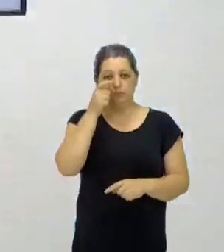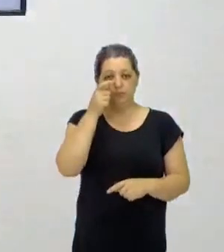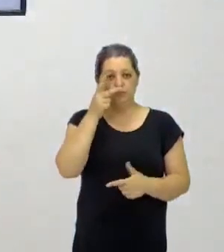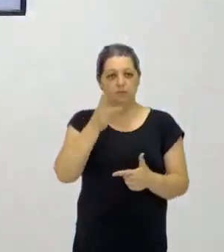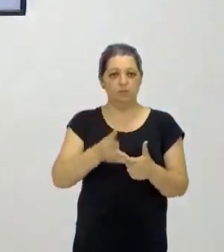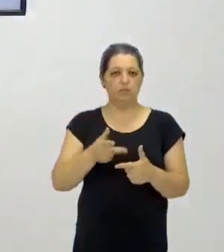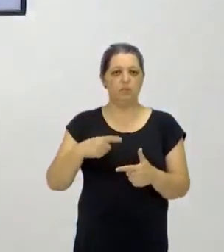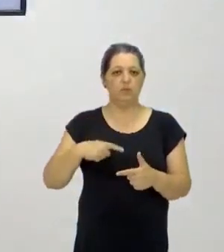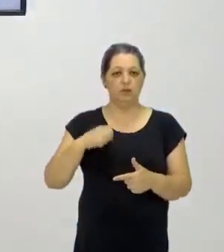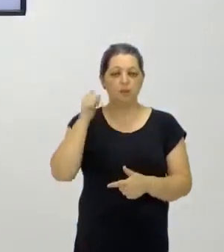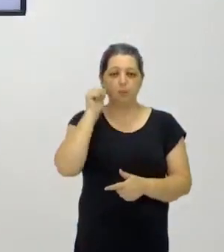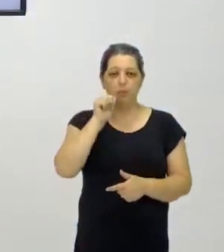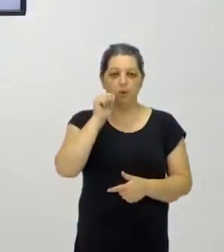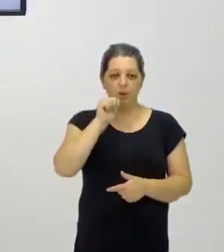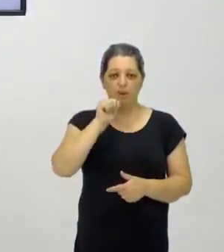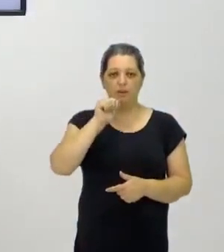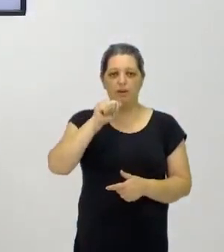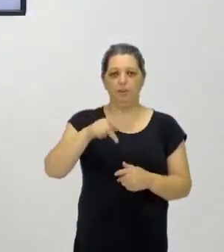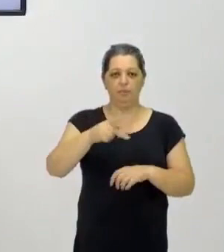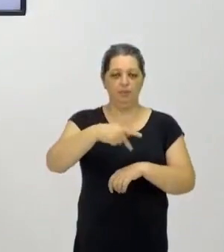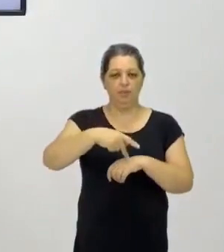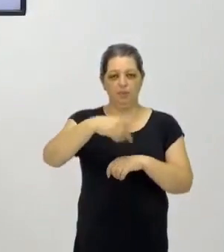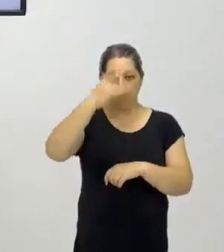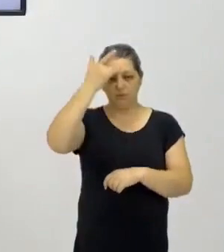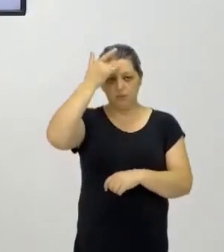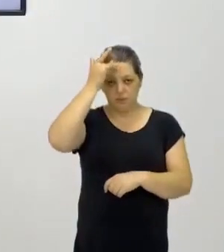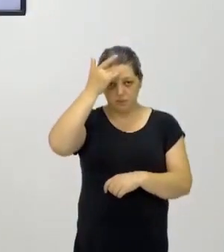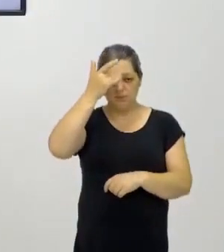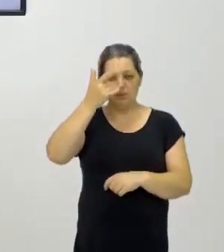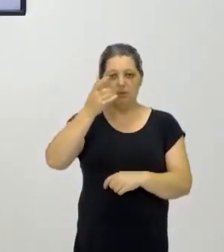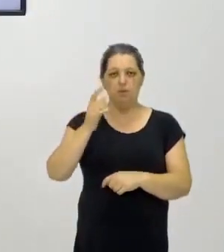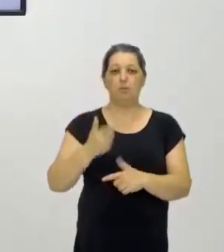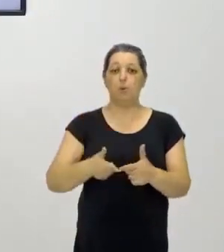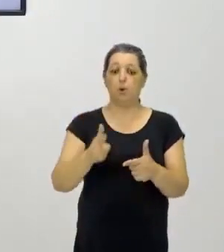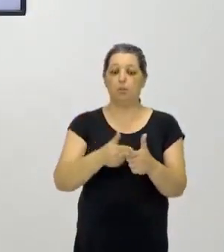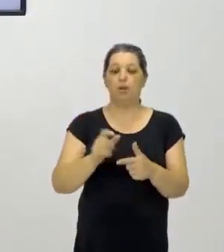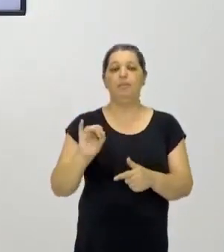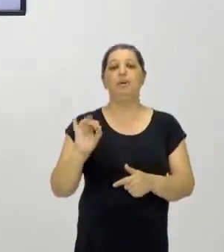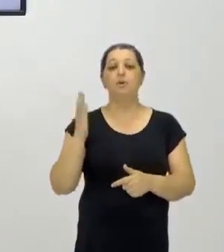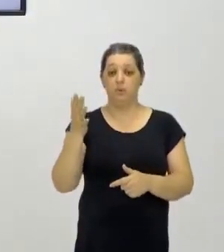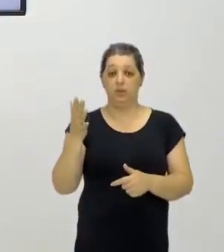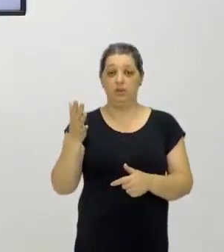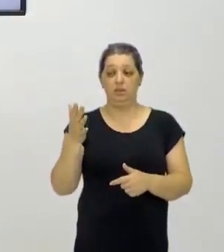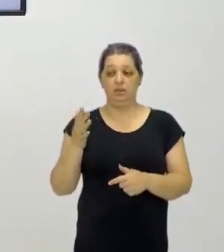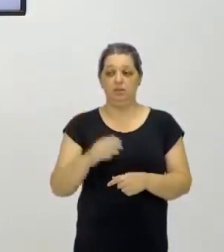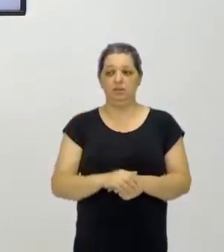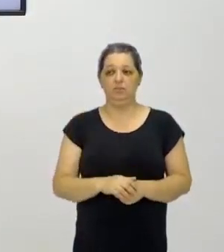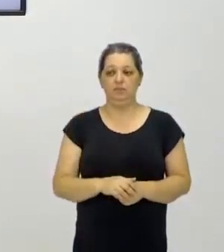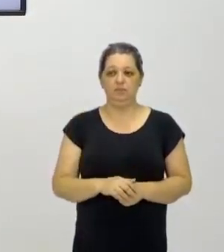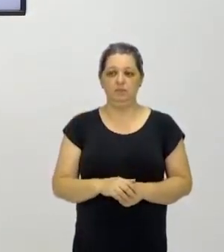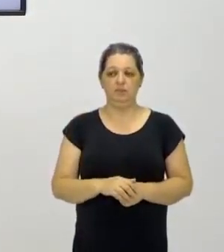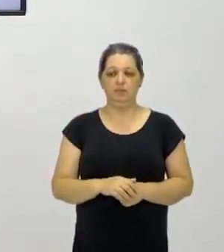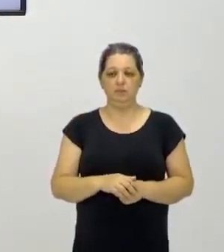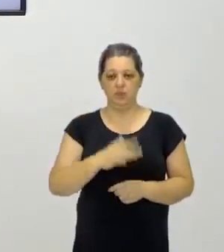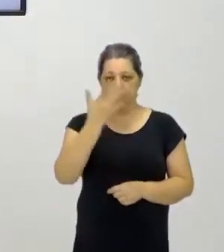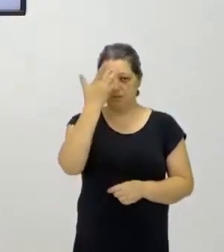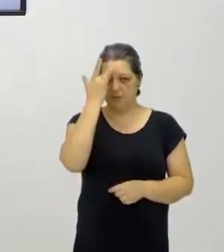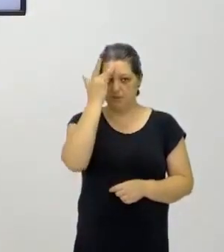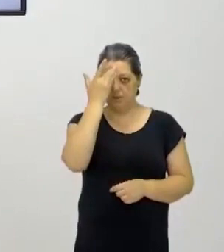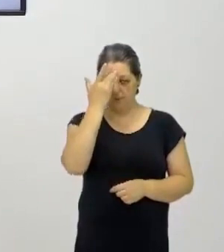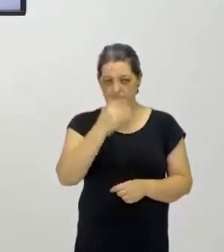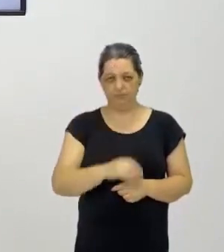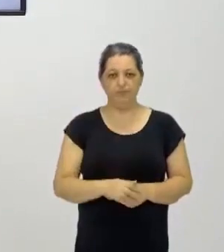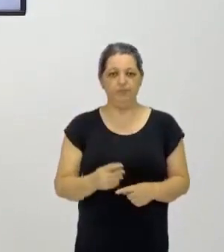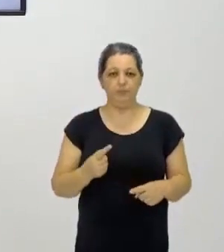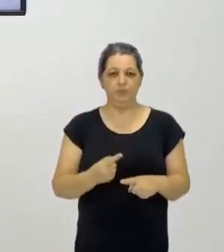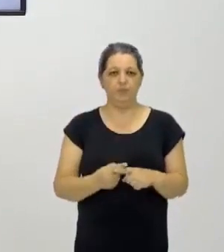uma indiana falando dos problemas que acontecem lá. Então, quando a gente fala de Global English, né, Rô, é